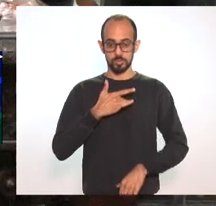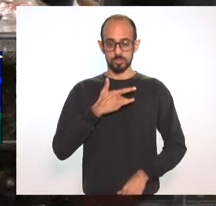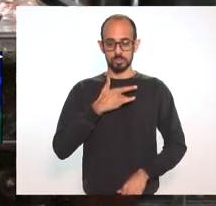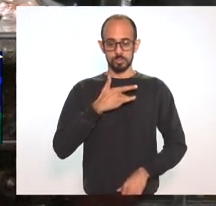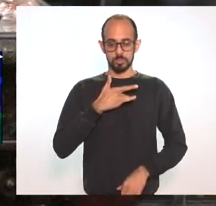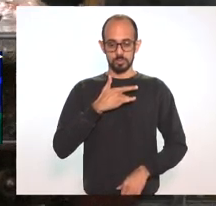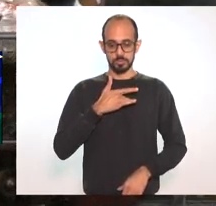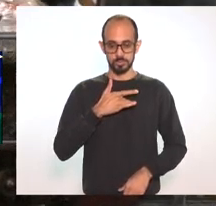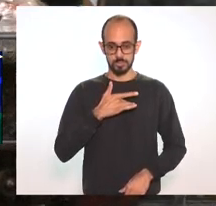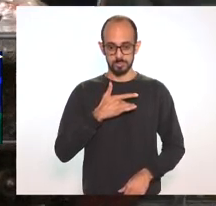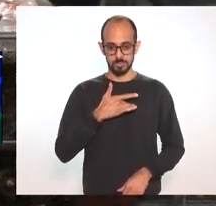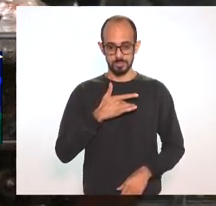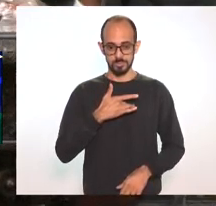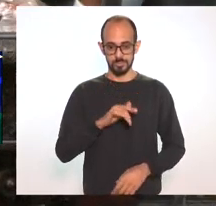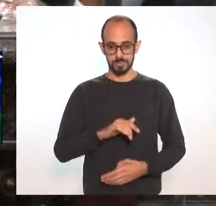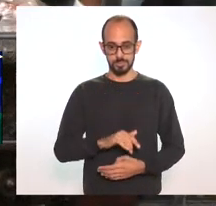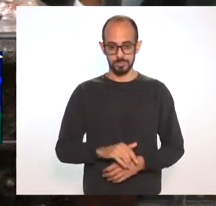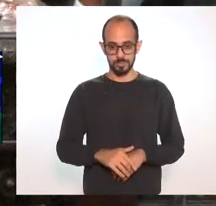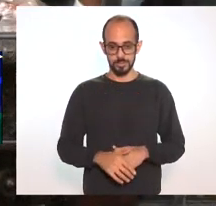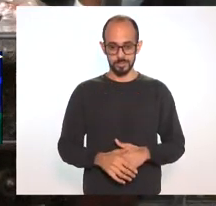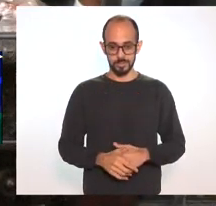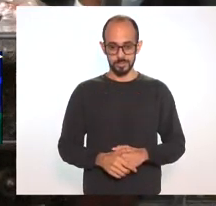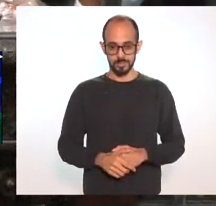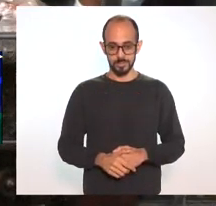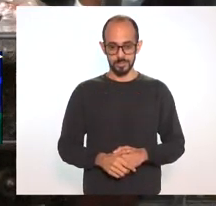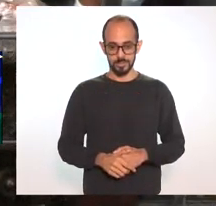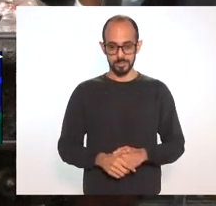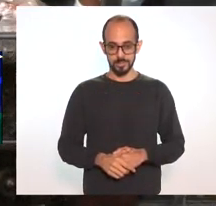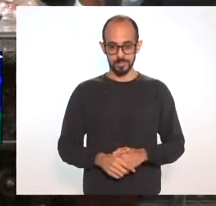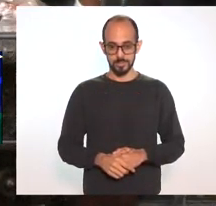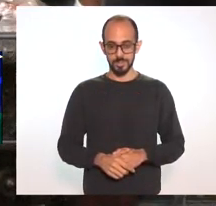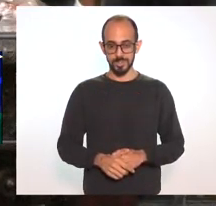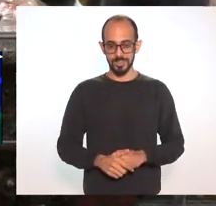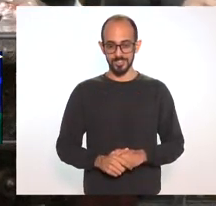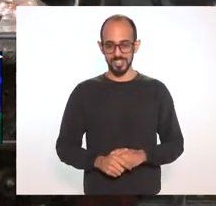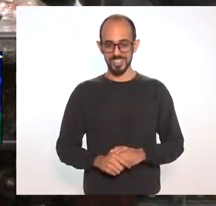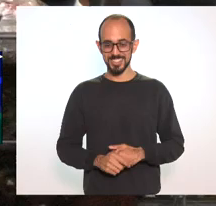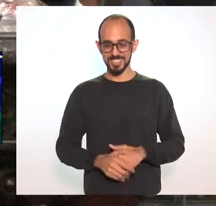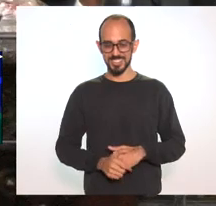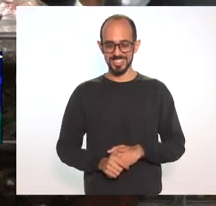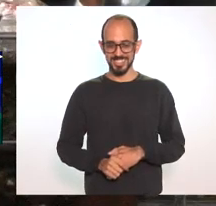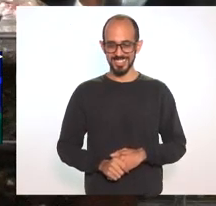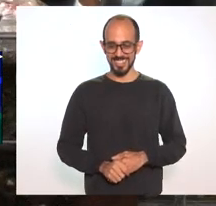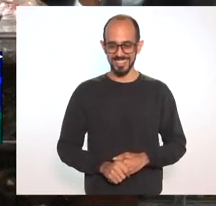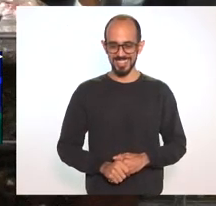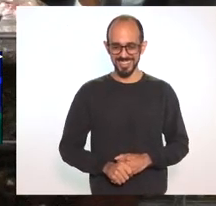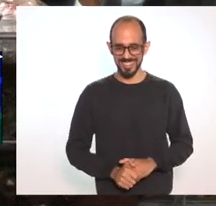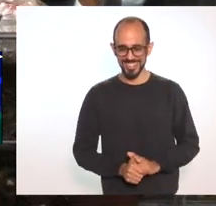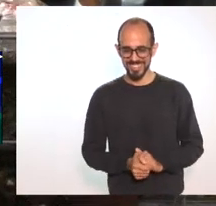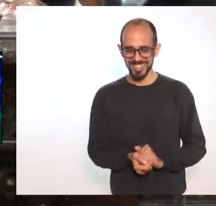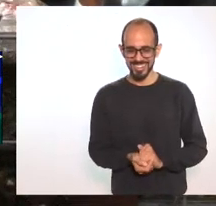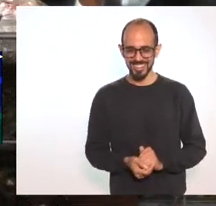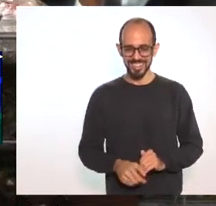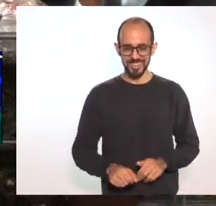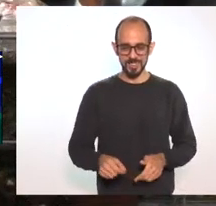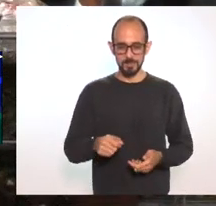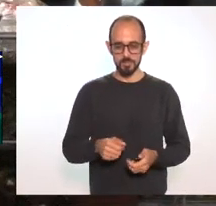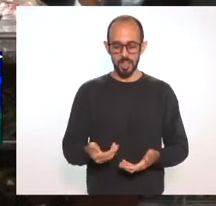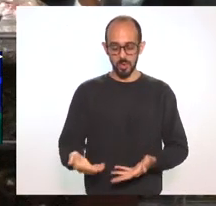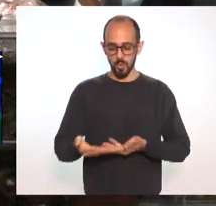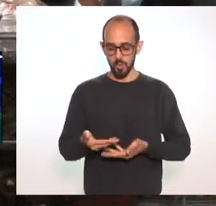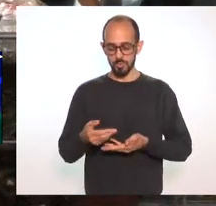Dia Internacional de Combate à Tuberculose. A presidência convida a deputada Marta Rocha a fazer a leitura da